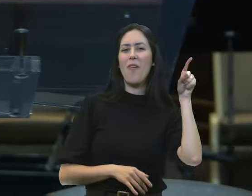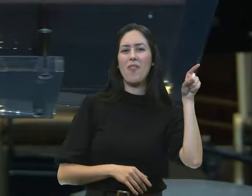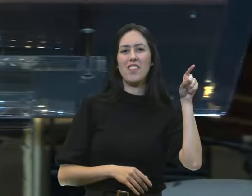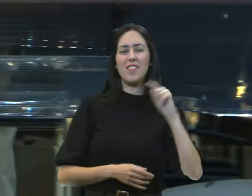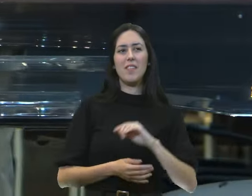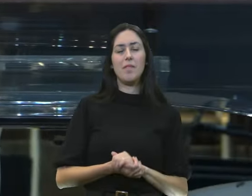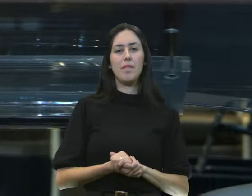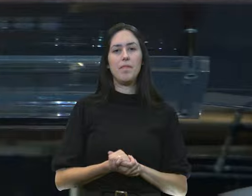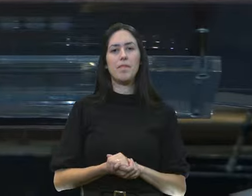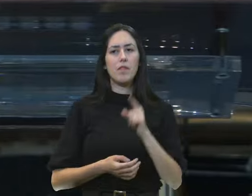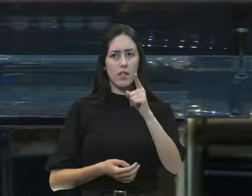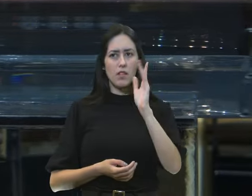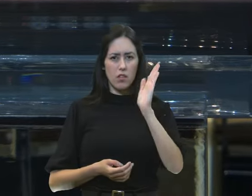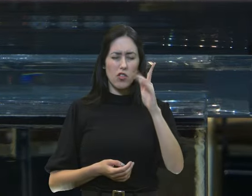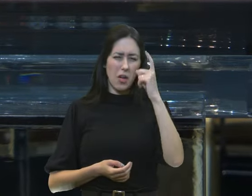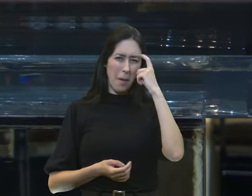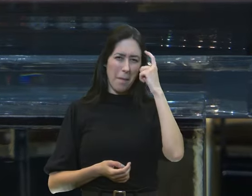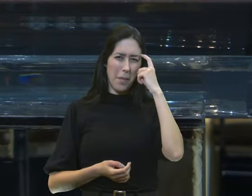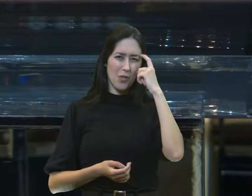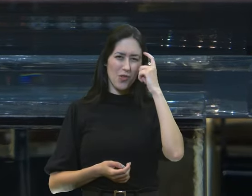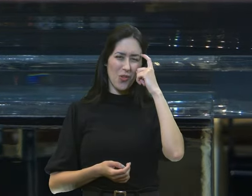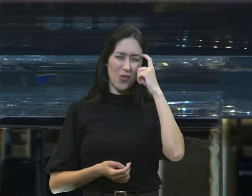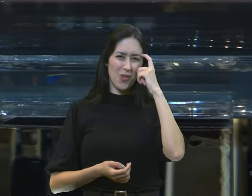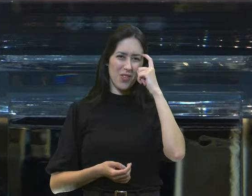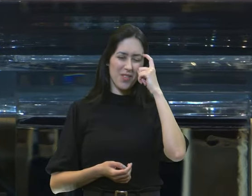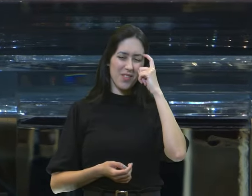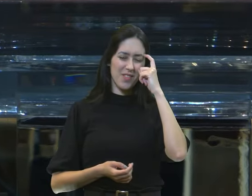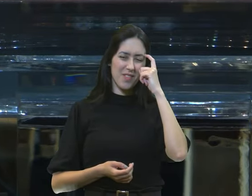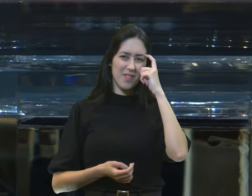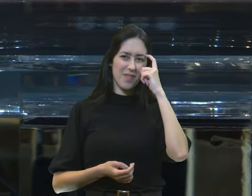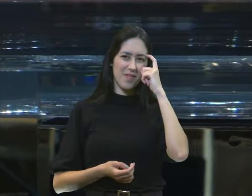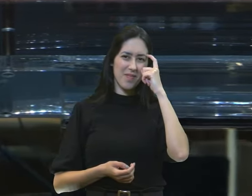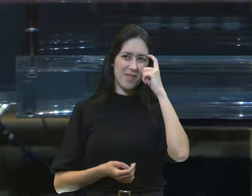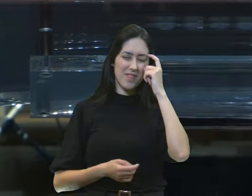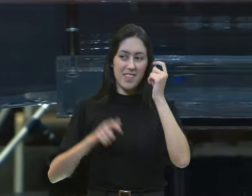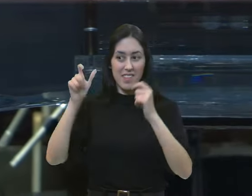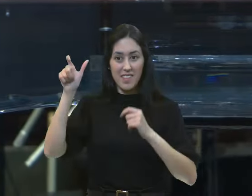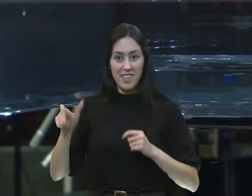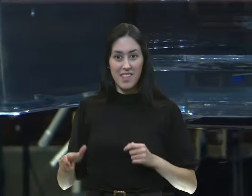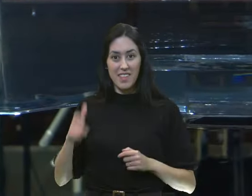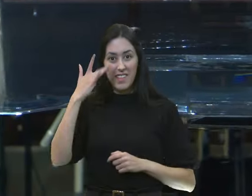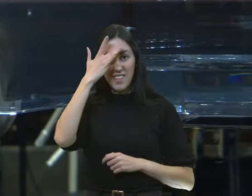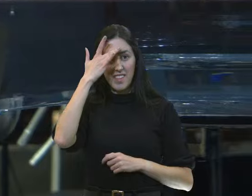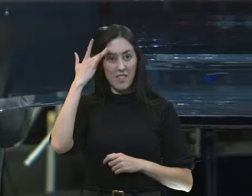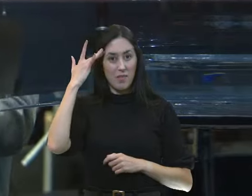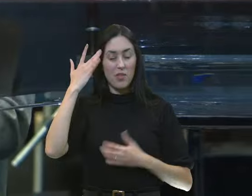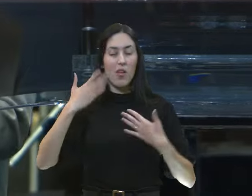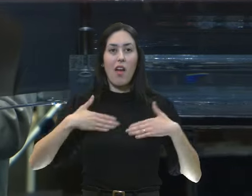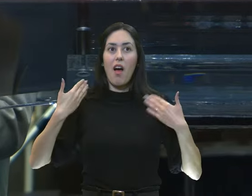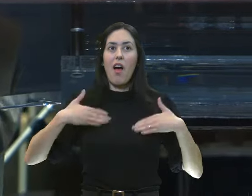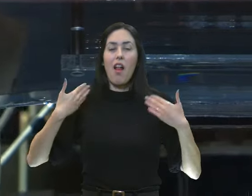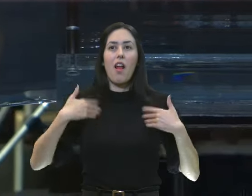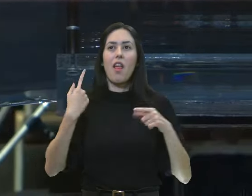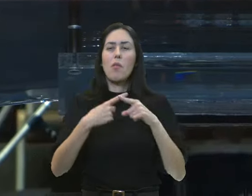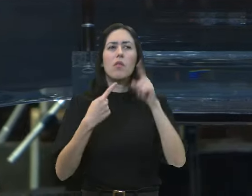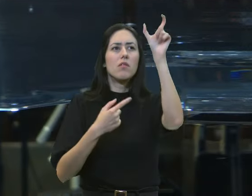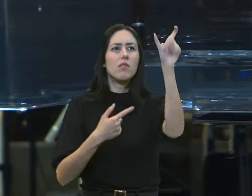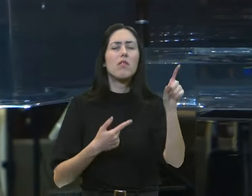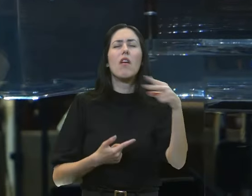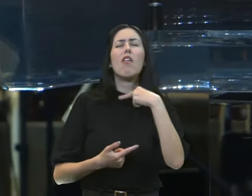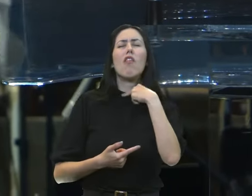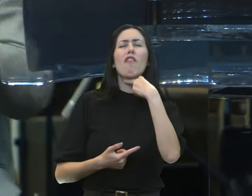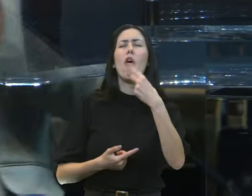Já pensou na alegria de alguém podendo ouvir uma voz que nunca ouviu, mas ao mesmo